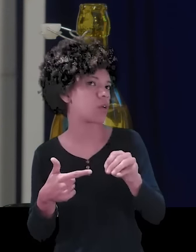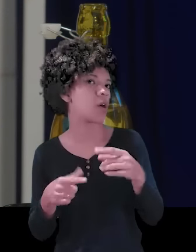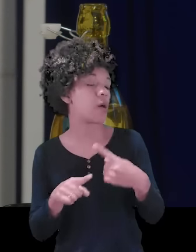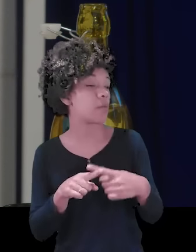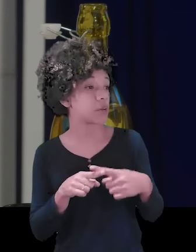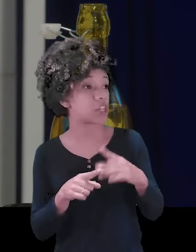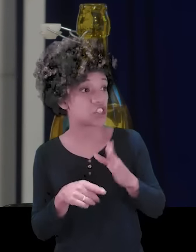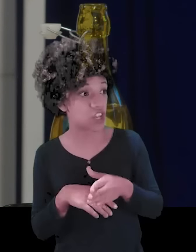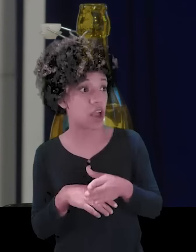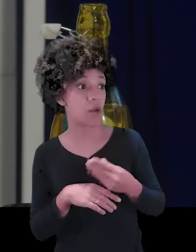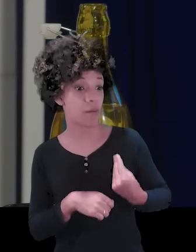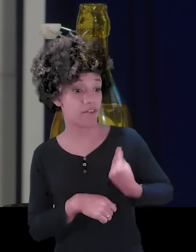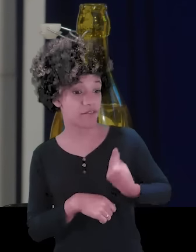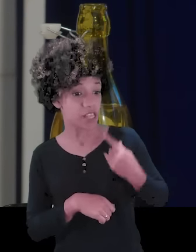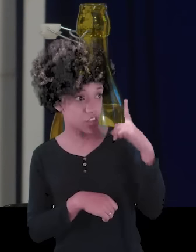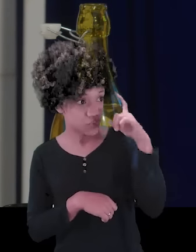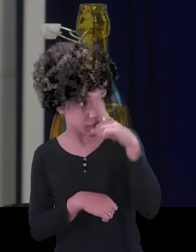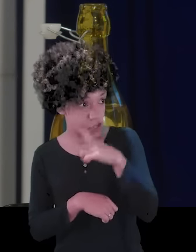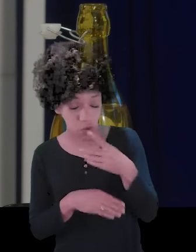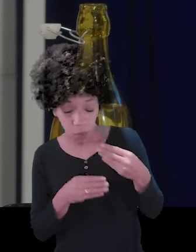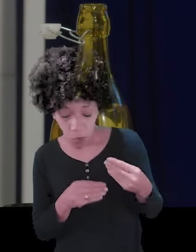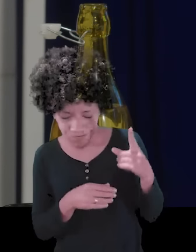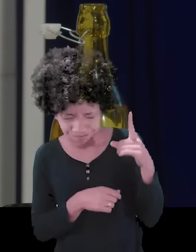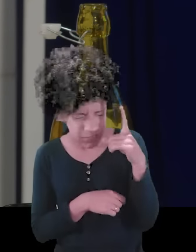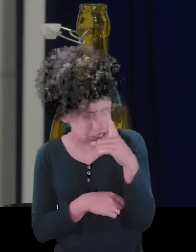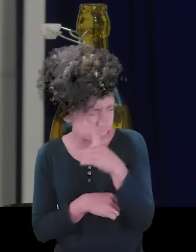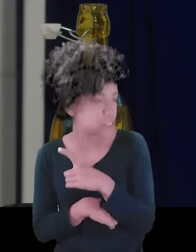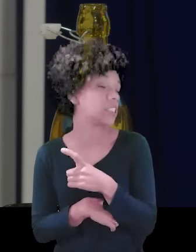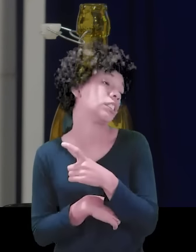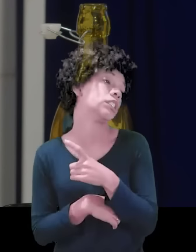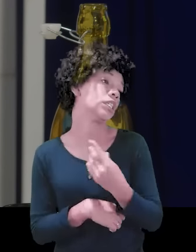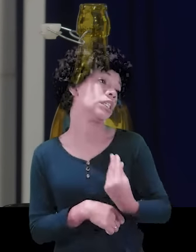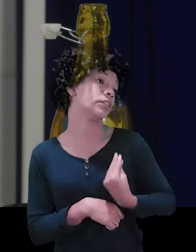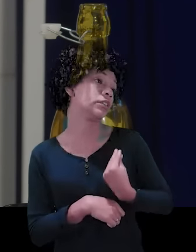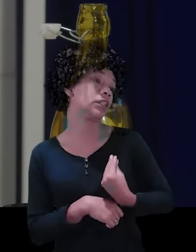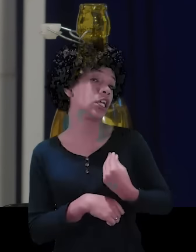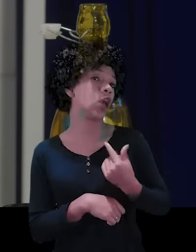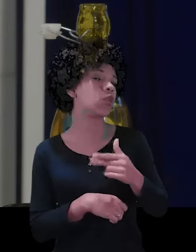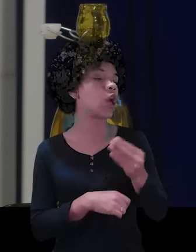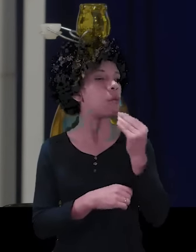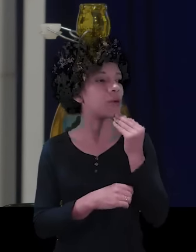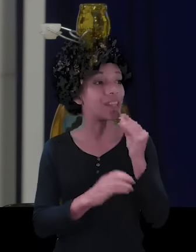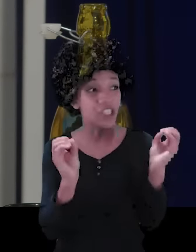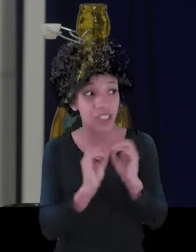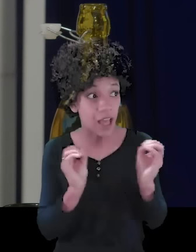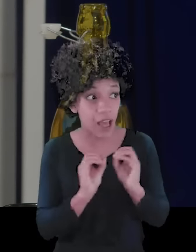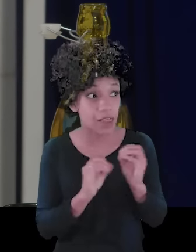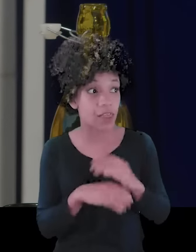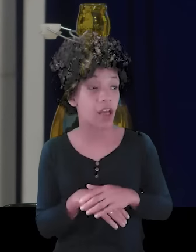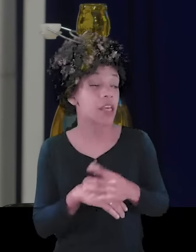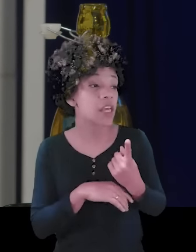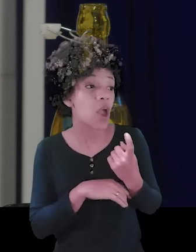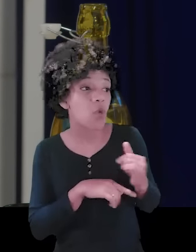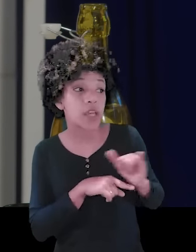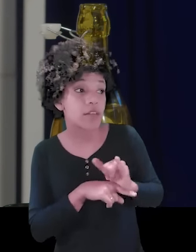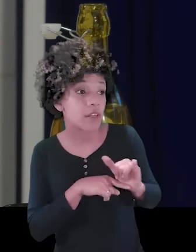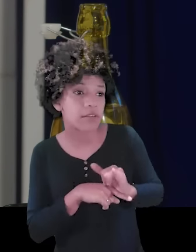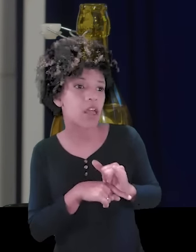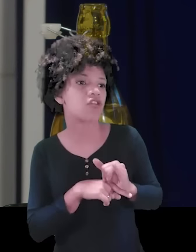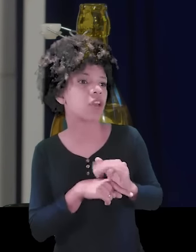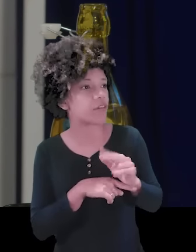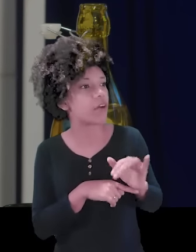já de uma condição super difícil de vida de sem oportunidade nenhuma e às vezes a única coisa